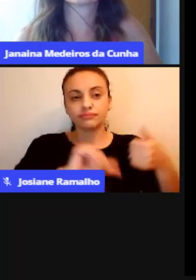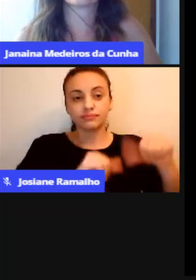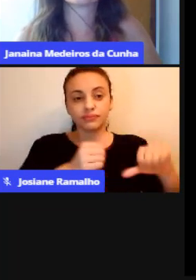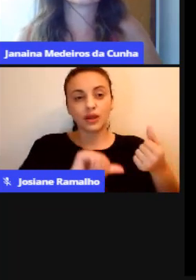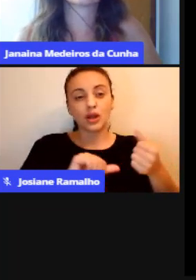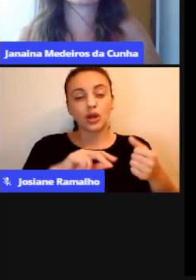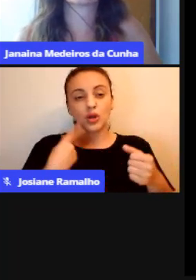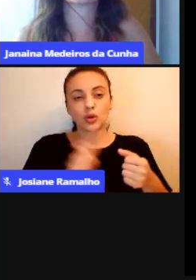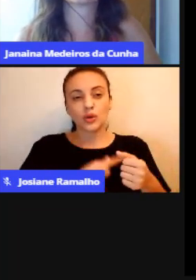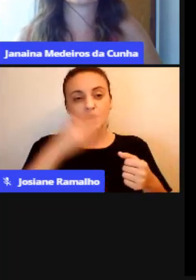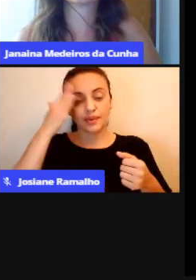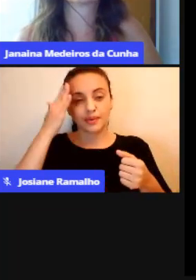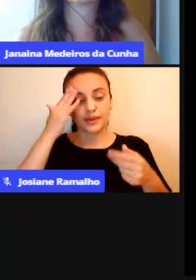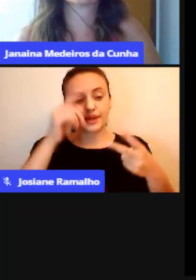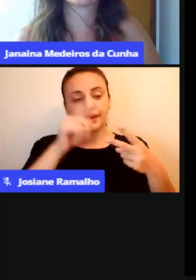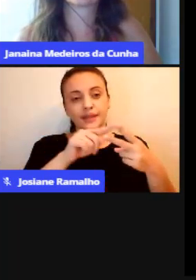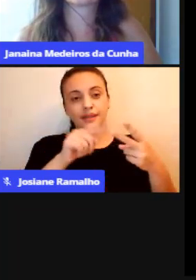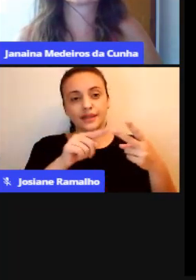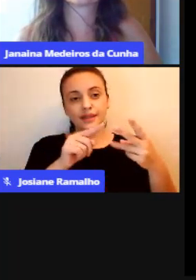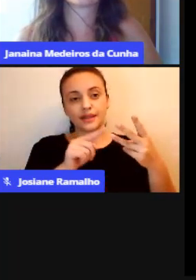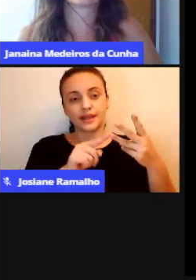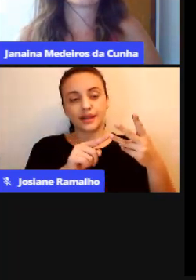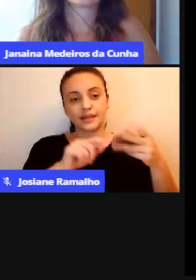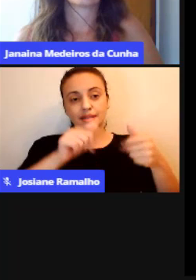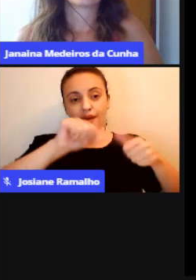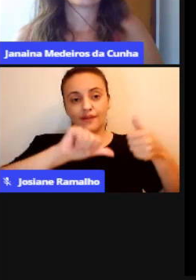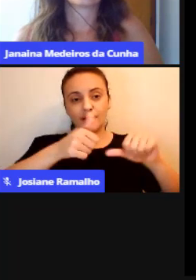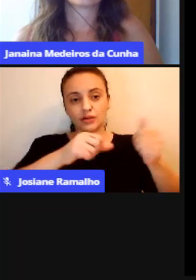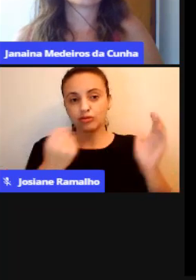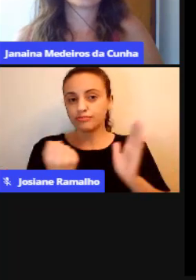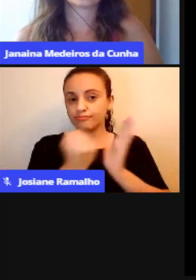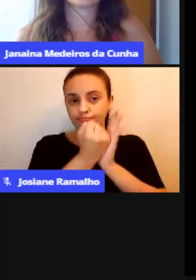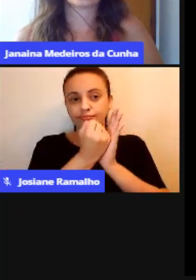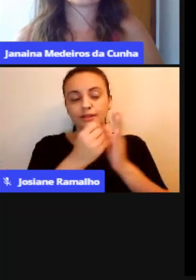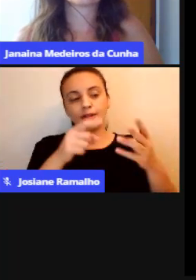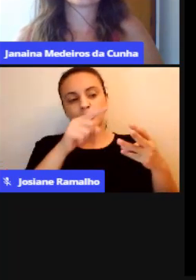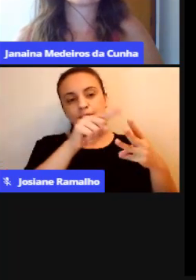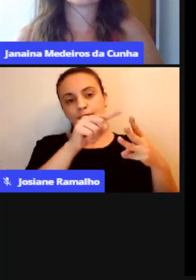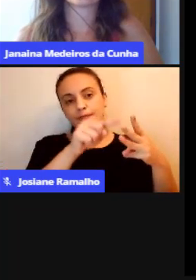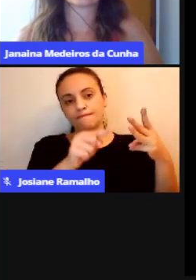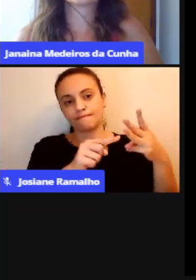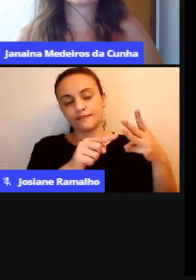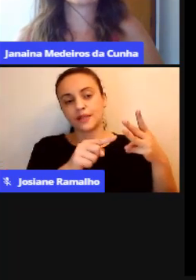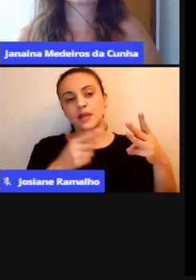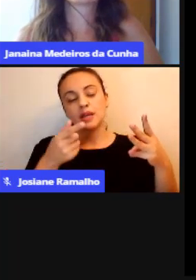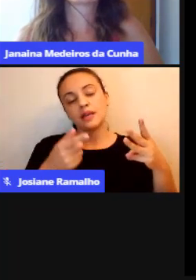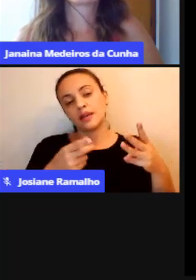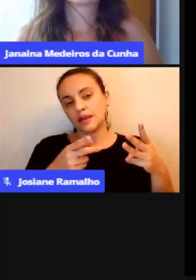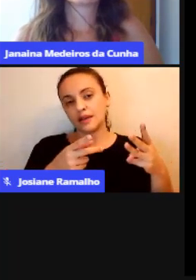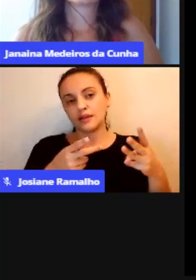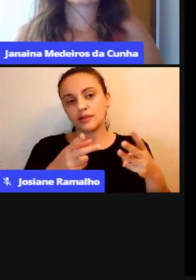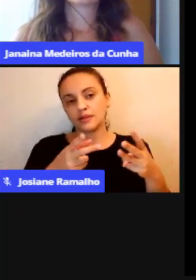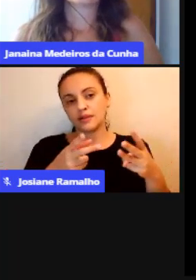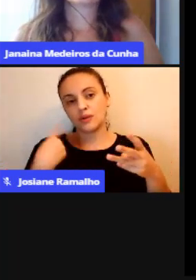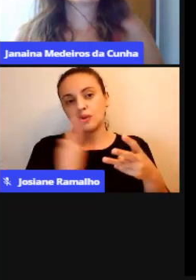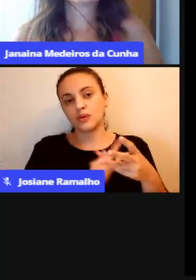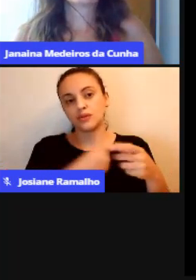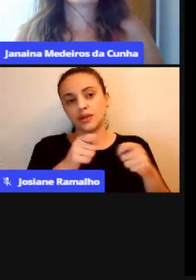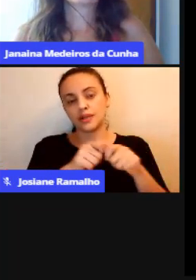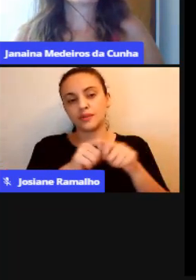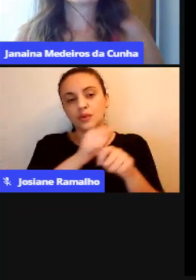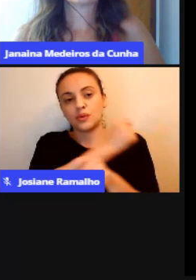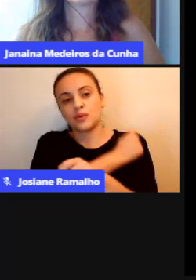avaliações clássicas, né, que nós sempre procuramos estar realizando com os nossos alunos, né? E